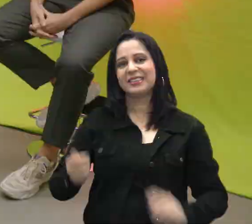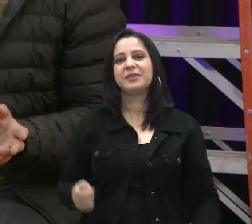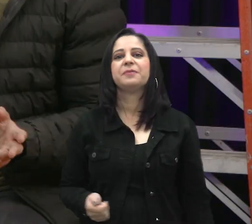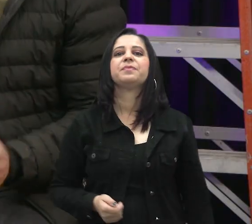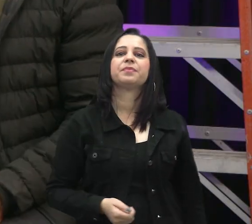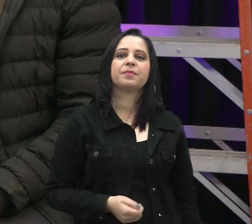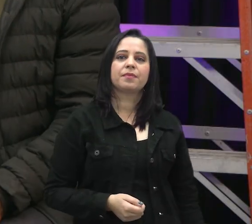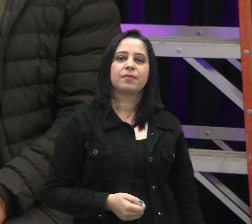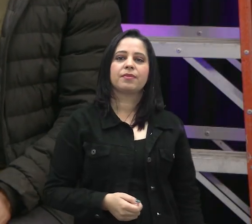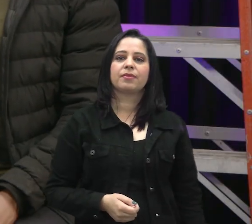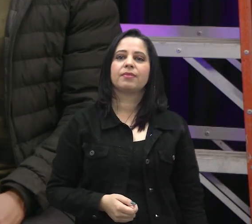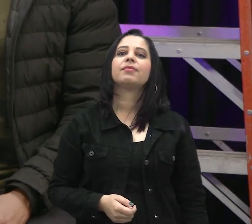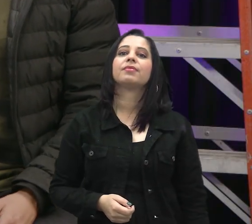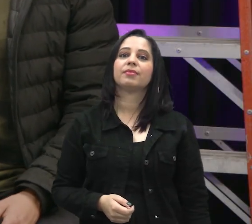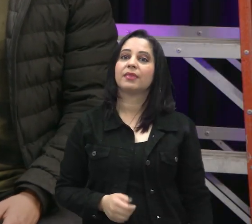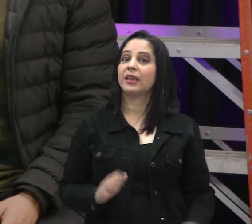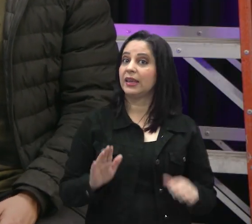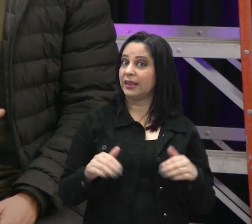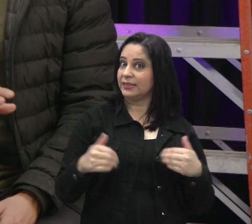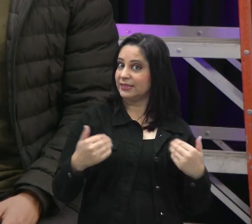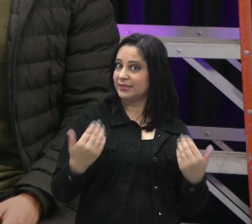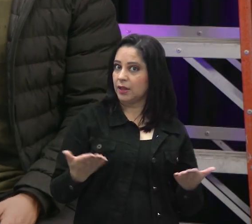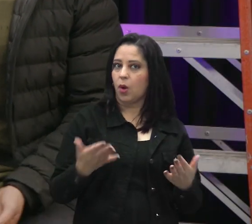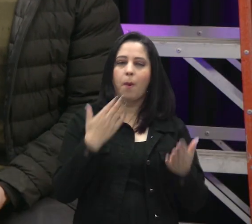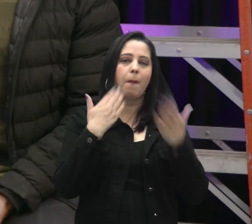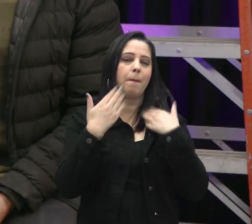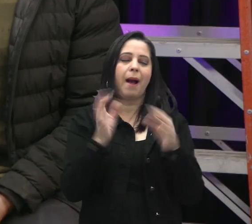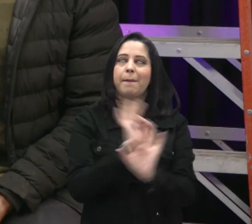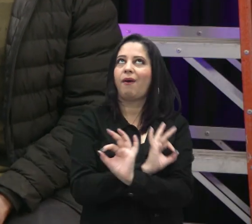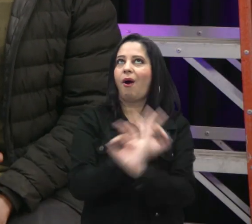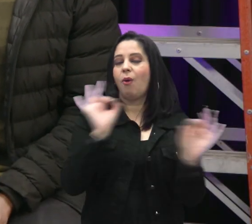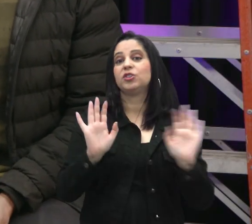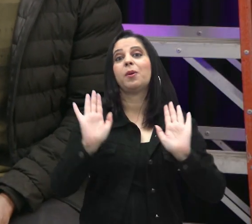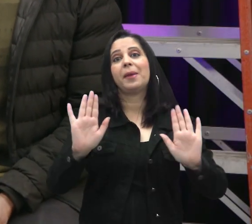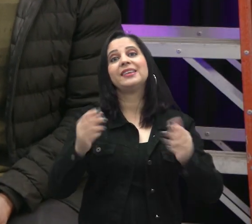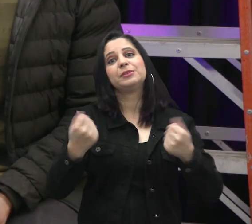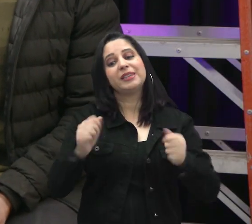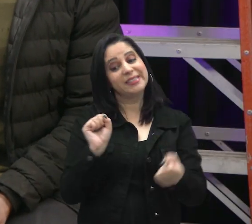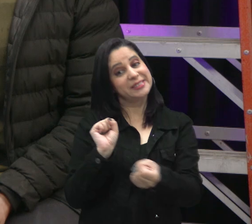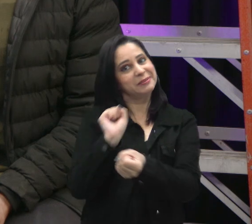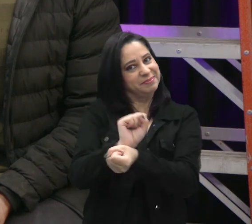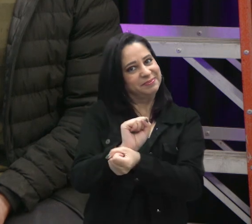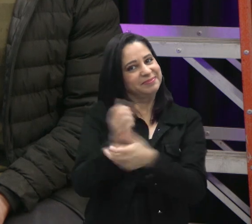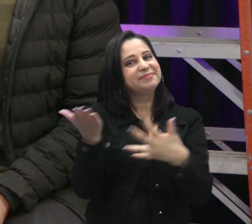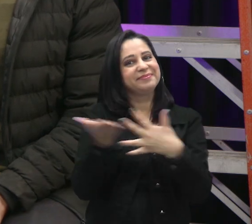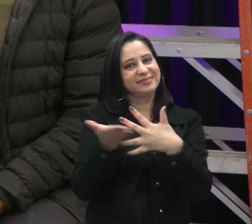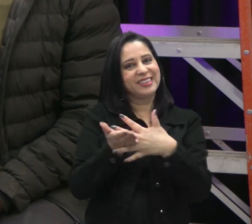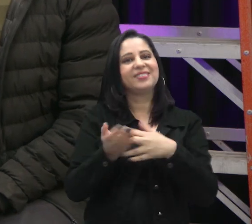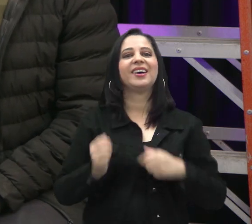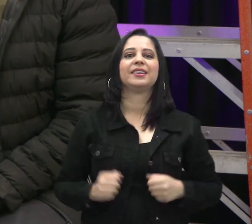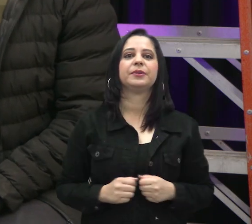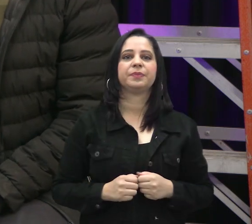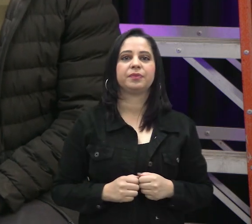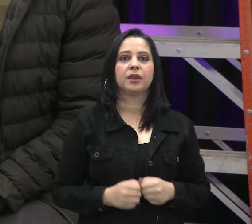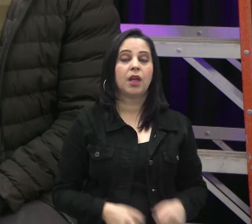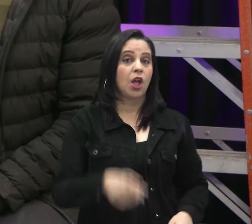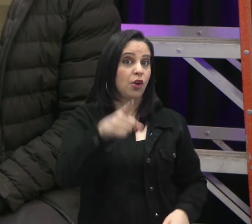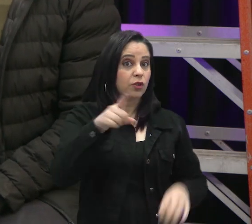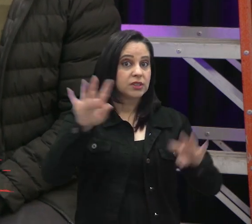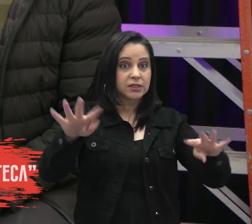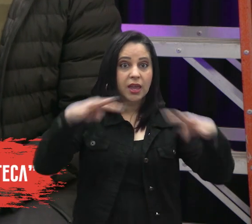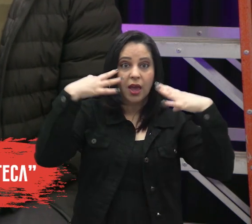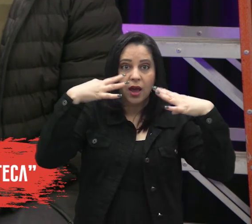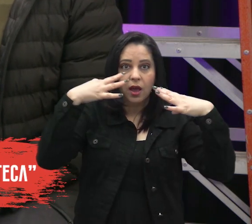e tudo mais, né? Com certeza. Que ele vai falar pra gente daqui a pouco, porque a conversa tá ótima, só que a gente precisa fazer uma pausa rapidinha, né? É isso mesmo. Aí você